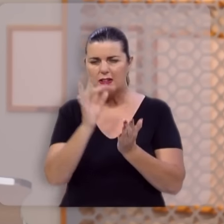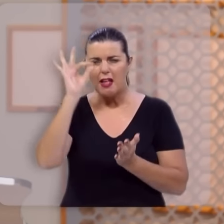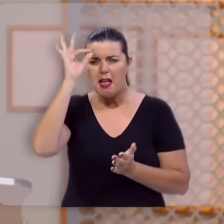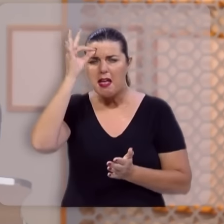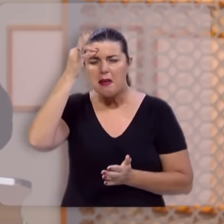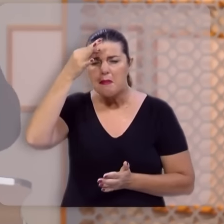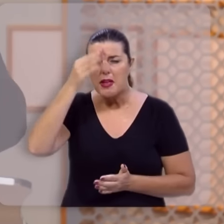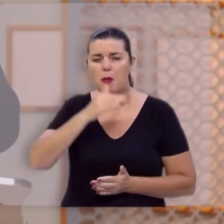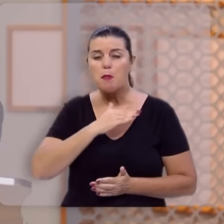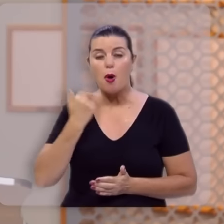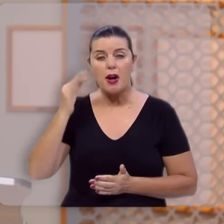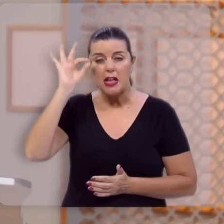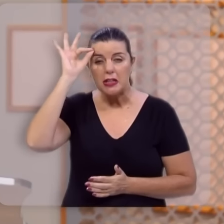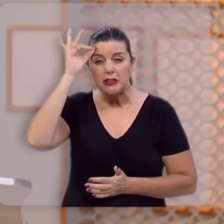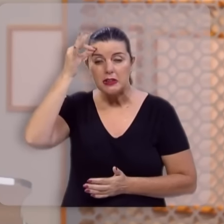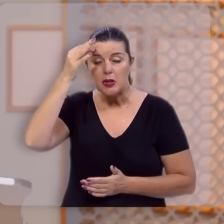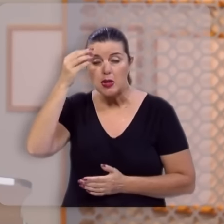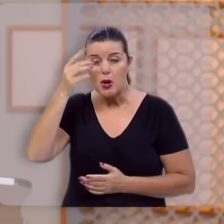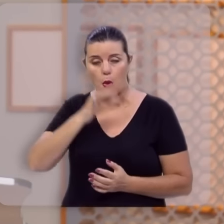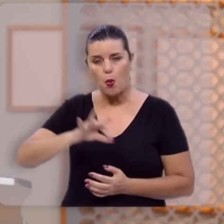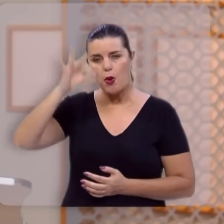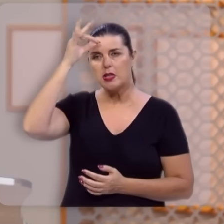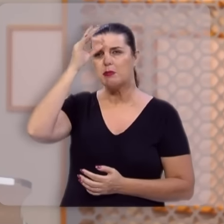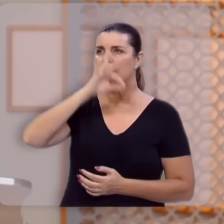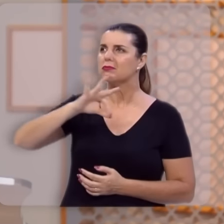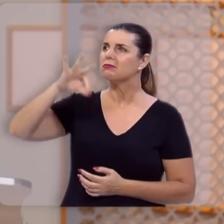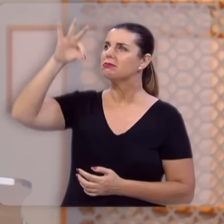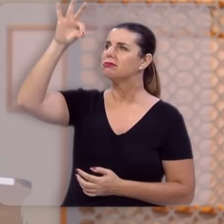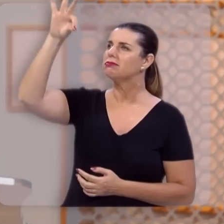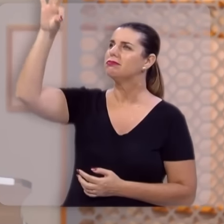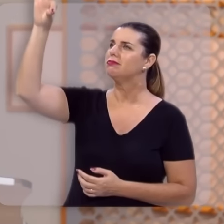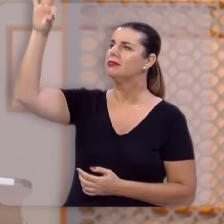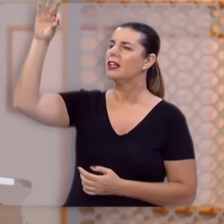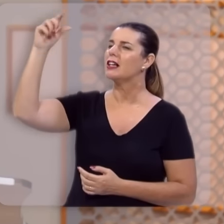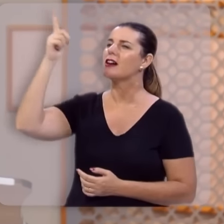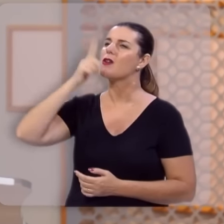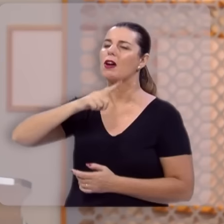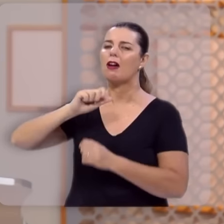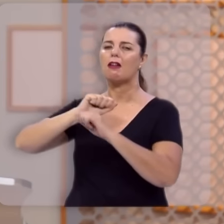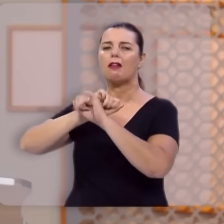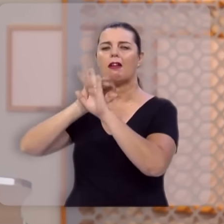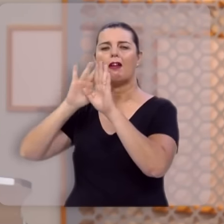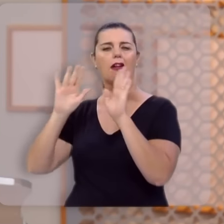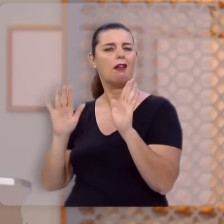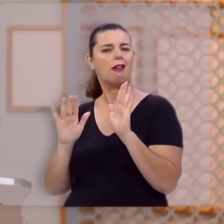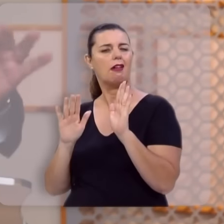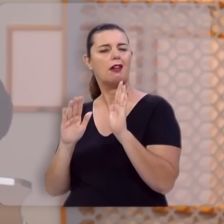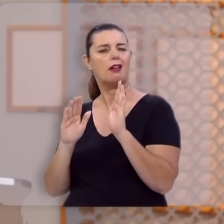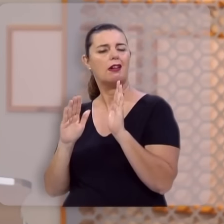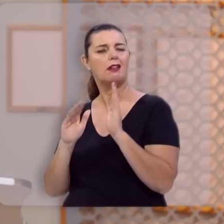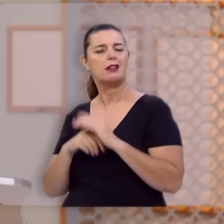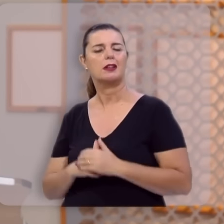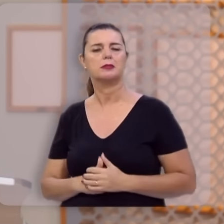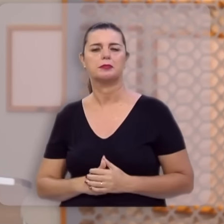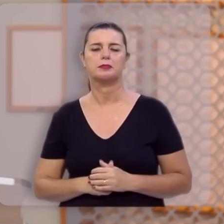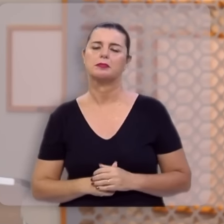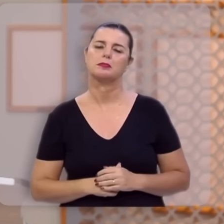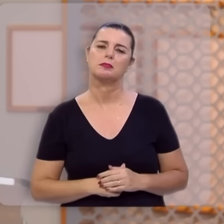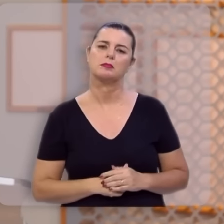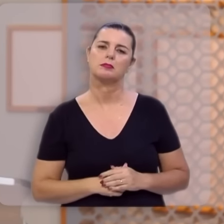imediatamente, o seu espírito é aperfeiçoado e entra na glória e já começa a desfrutar das venturas